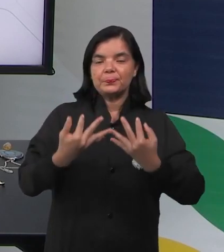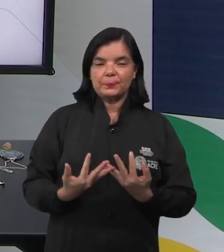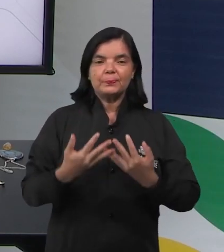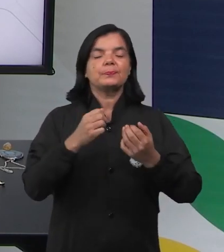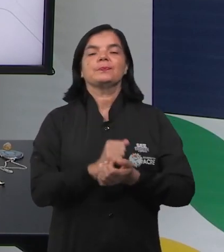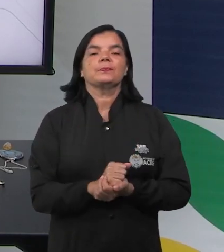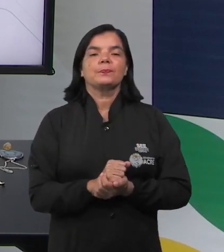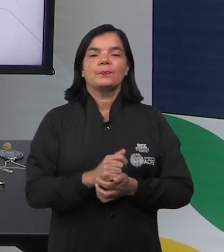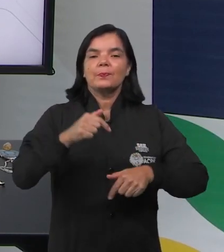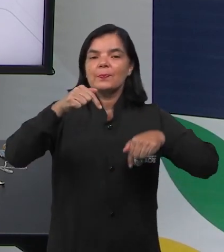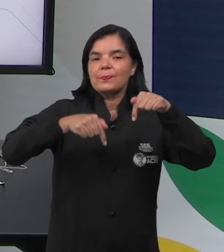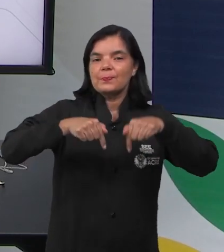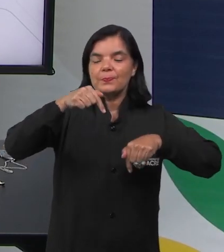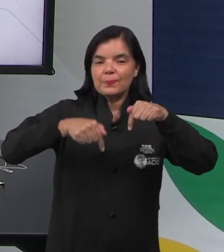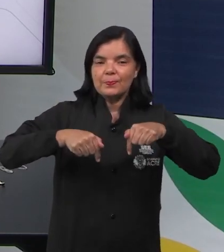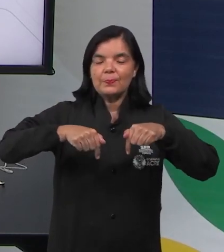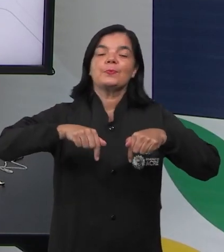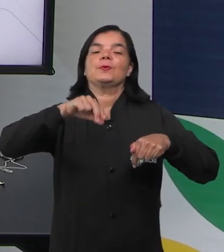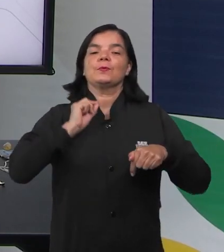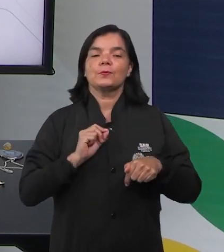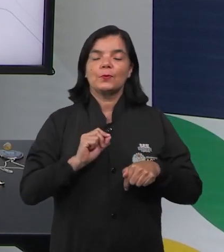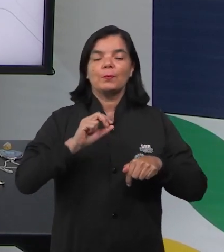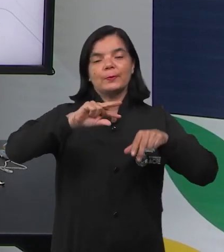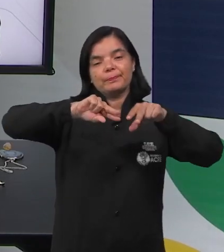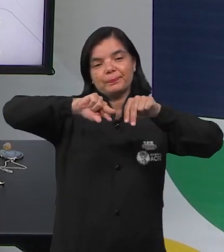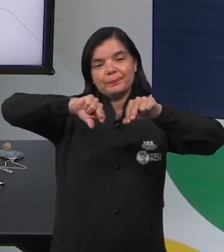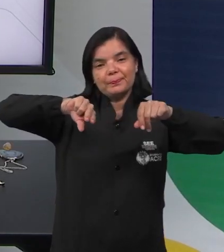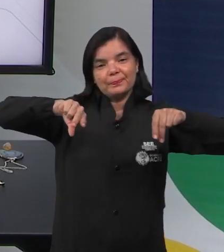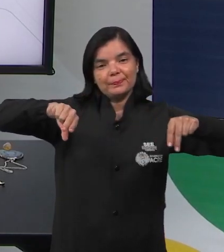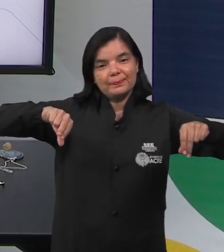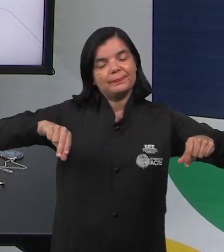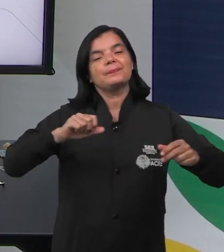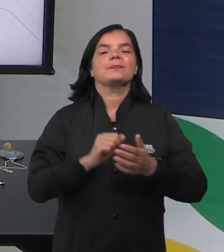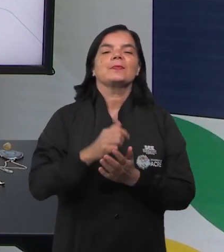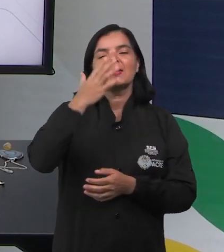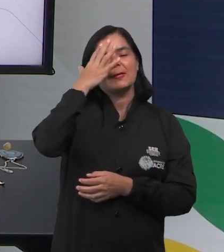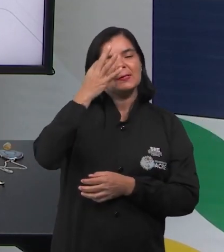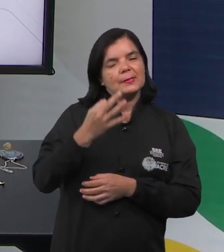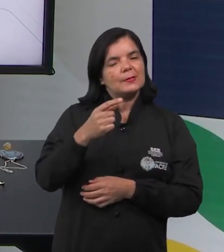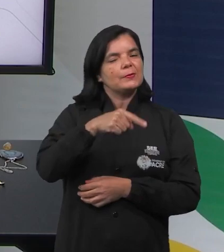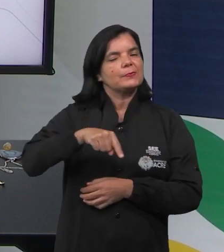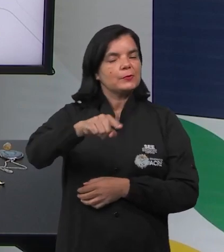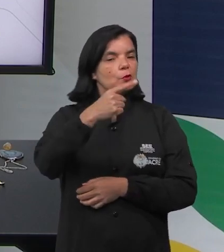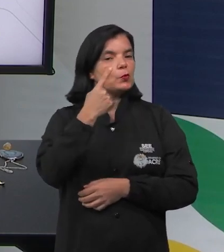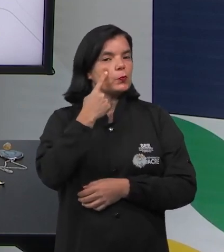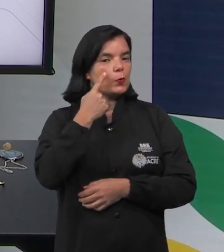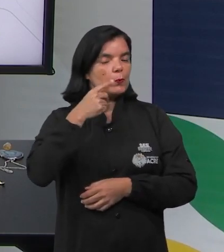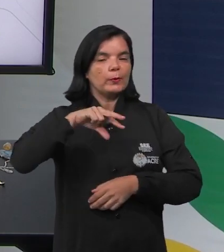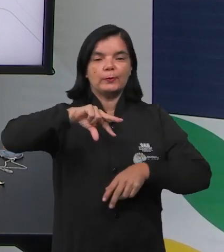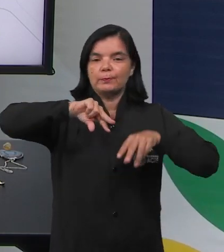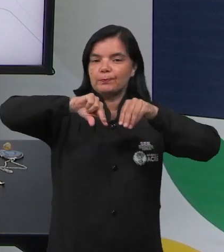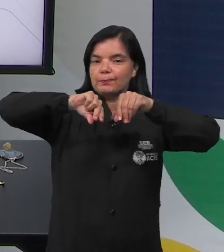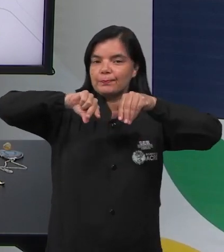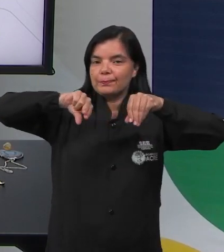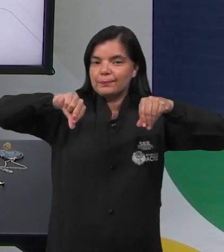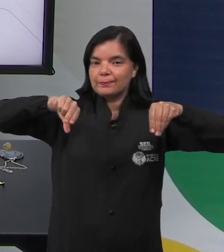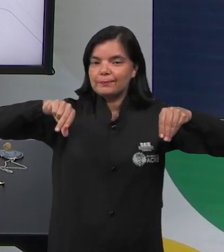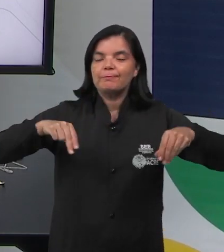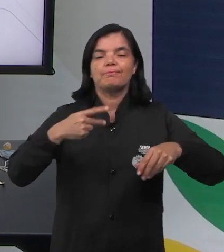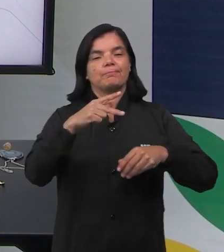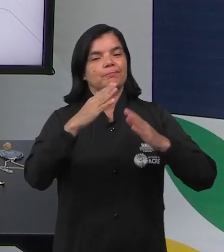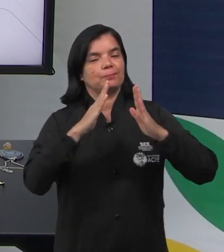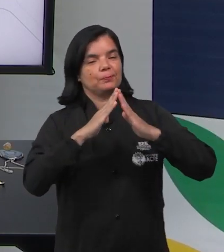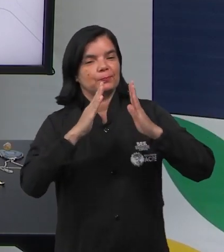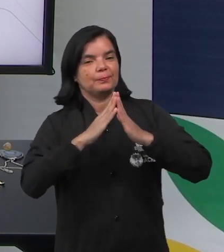sobre Química Mineral. Tenho certeza que você já viu algum desses minerais por aí, pela sua